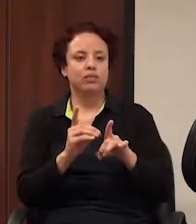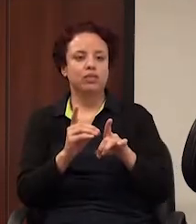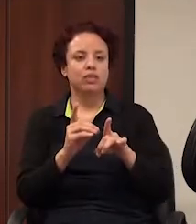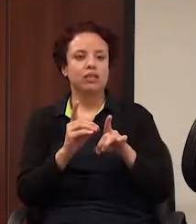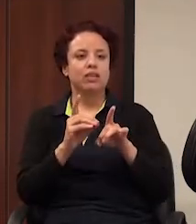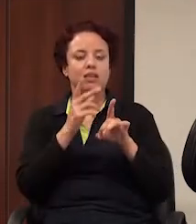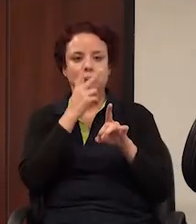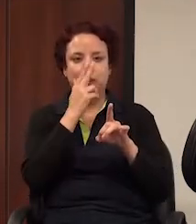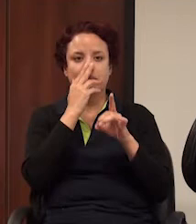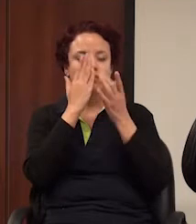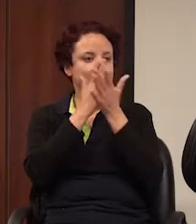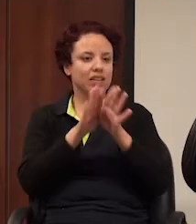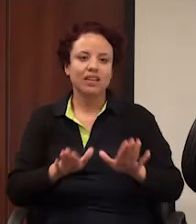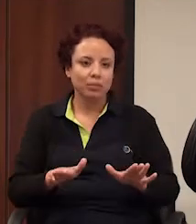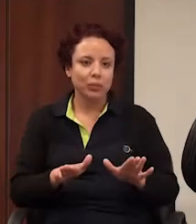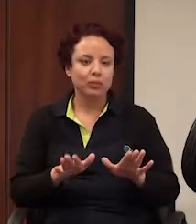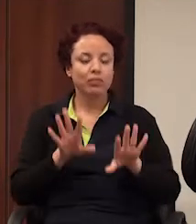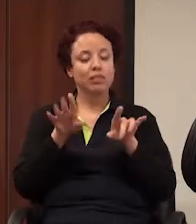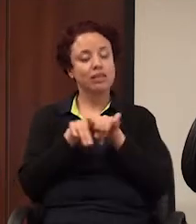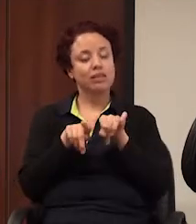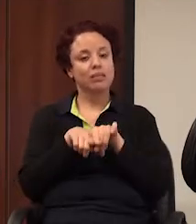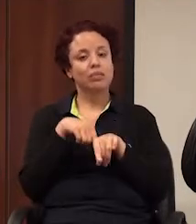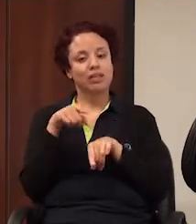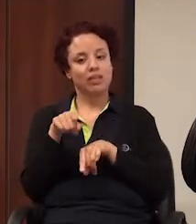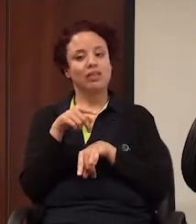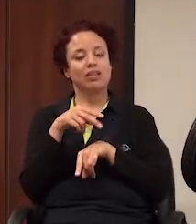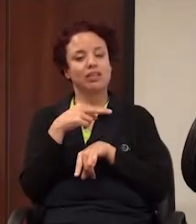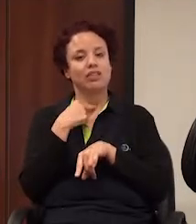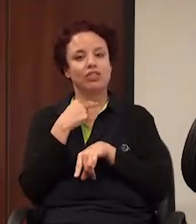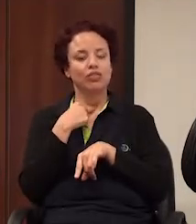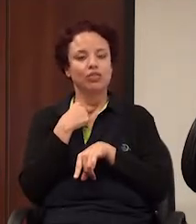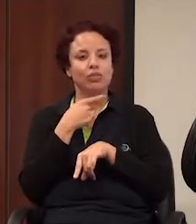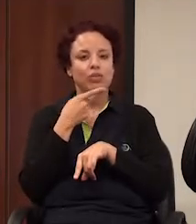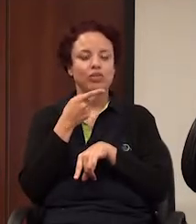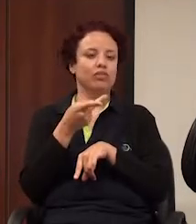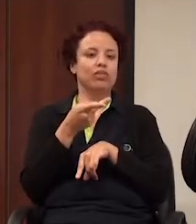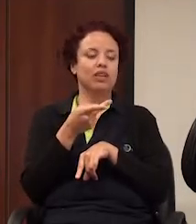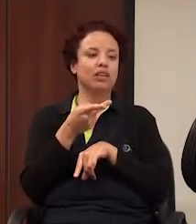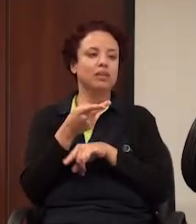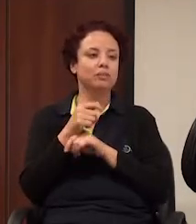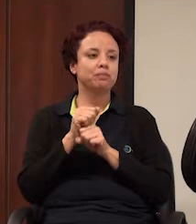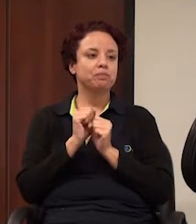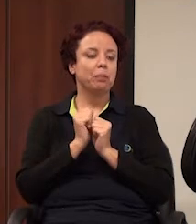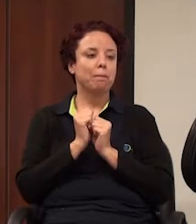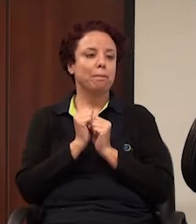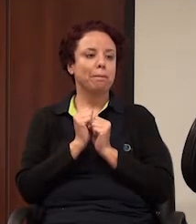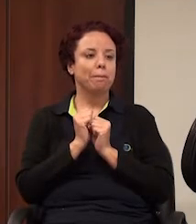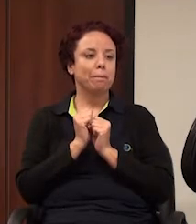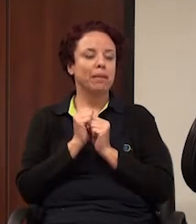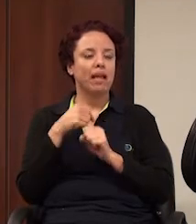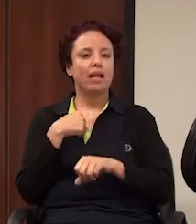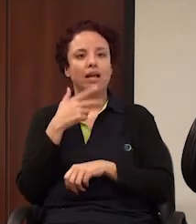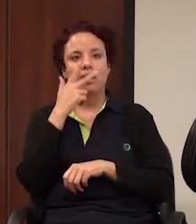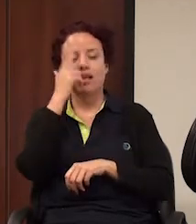por terra. Né? Mas também aqui não podemos, né, levantar essa bandeira ou falar que, né, achamos